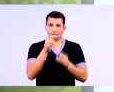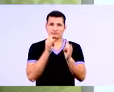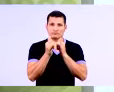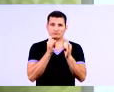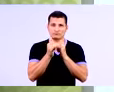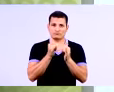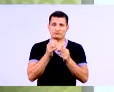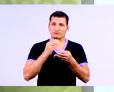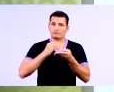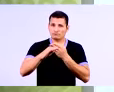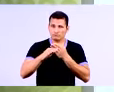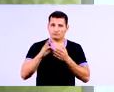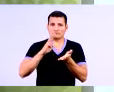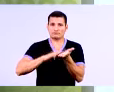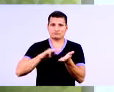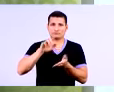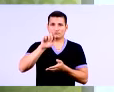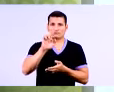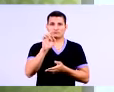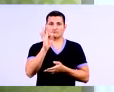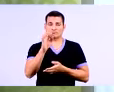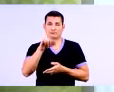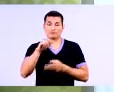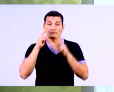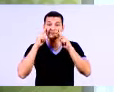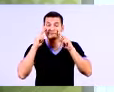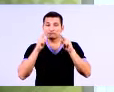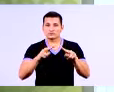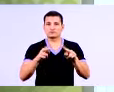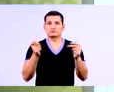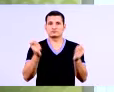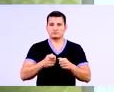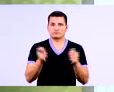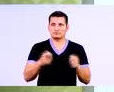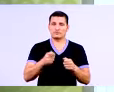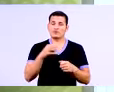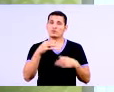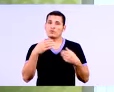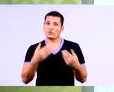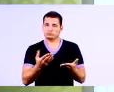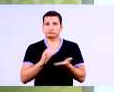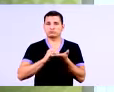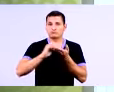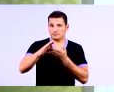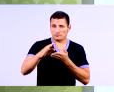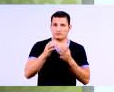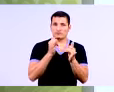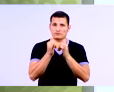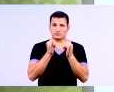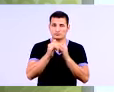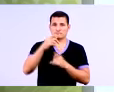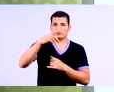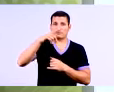enviada pelo método get, ela é visível. Ou seja, ao enviar a informação para a página